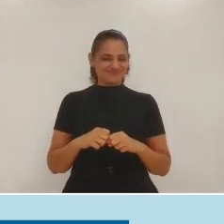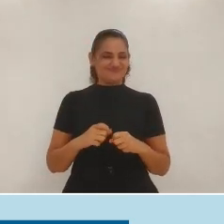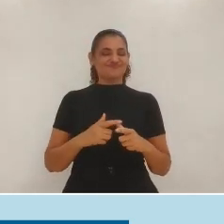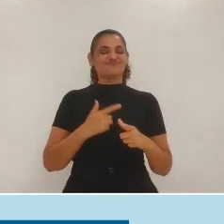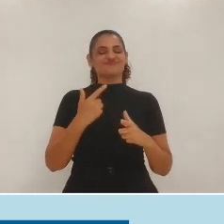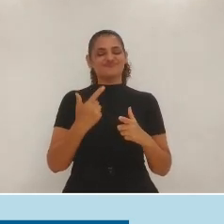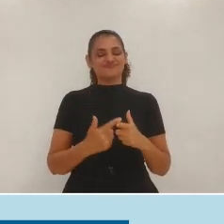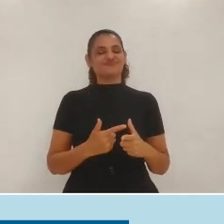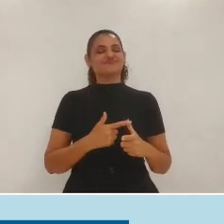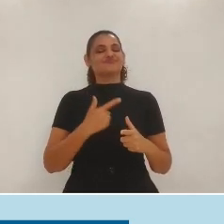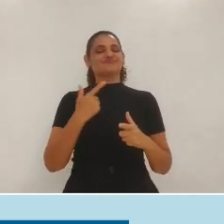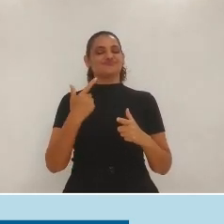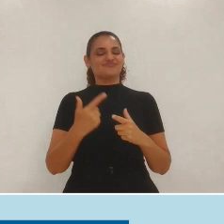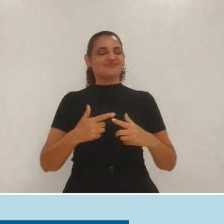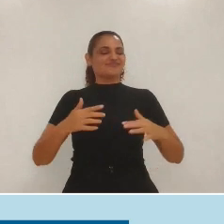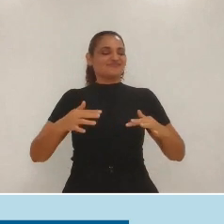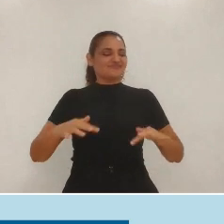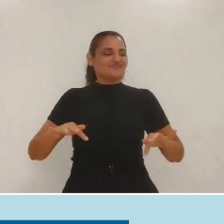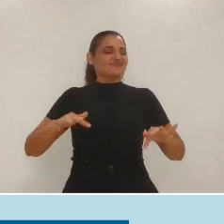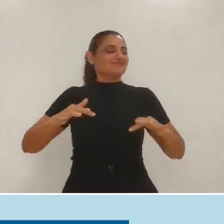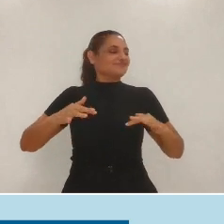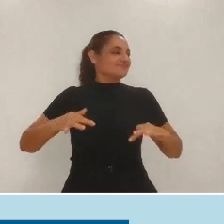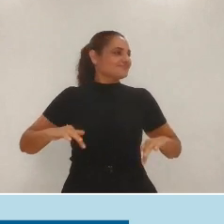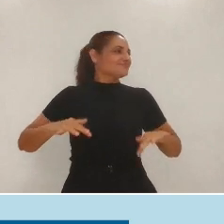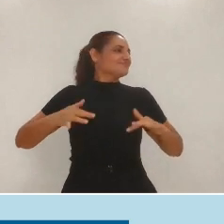E isso gera muita dor.